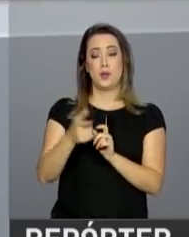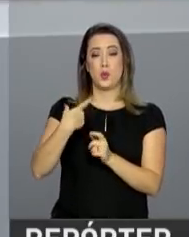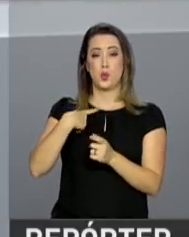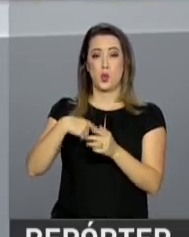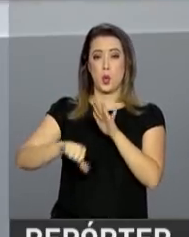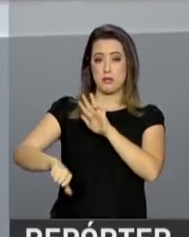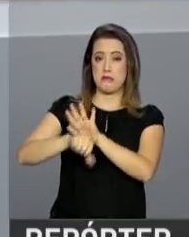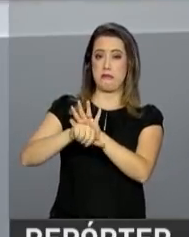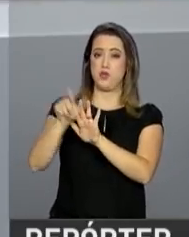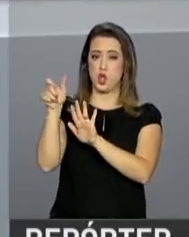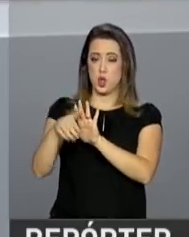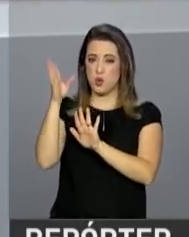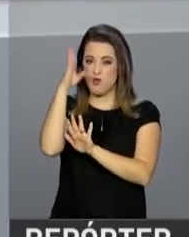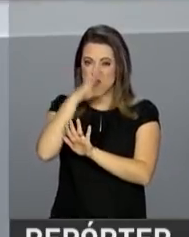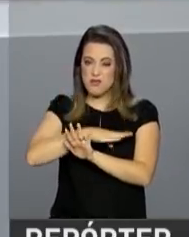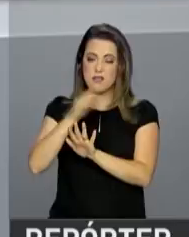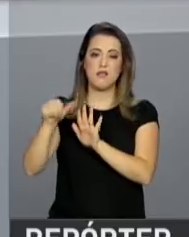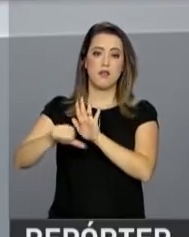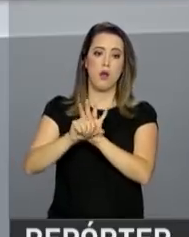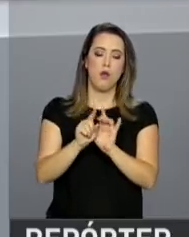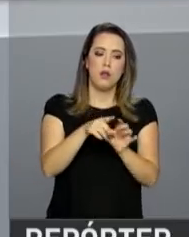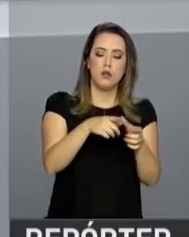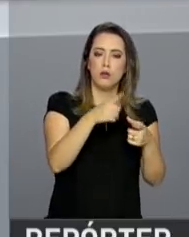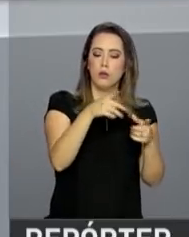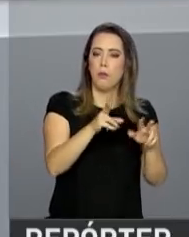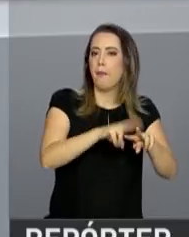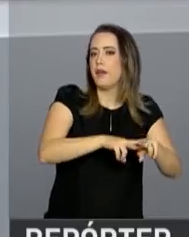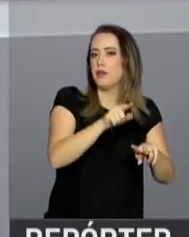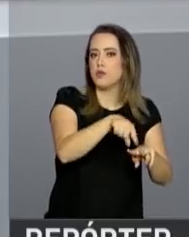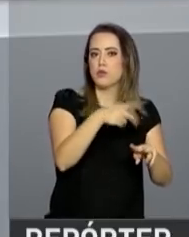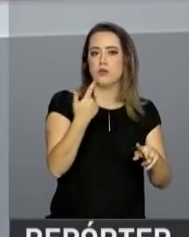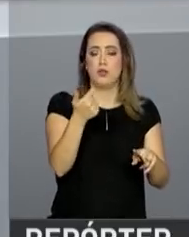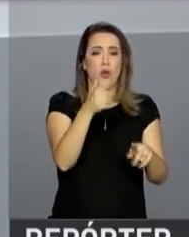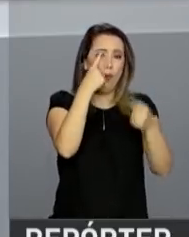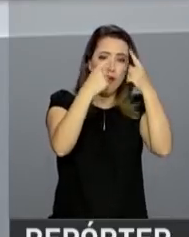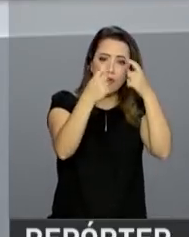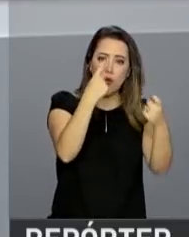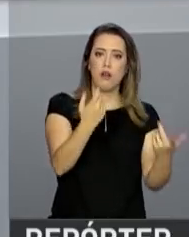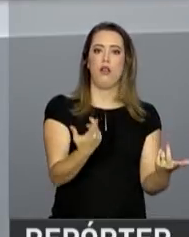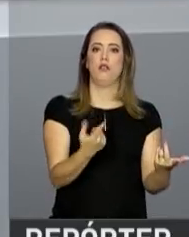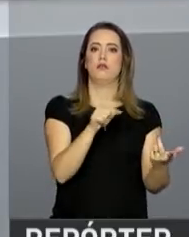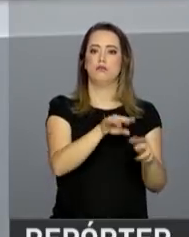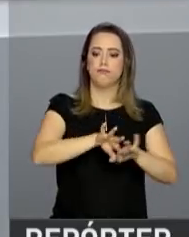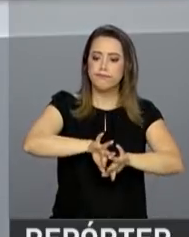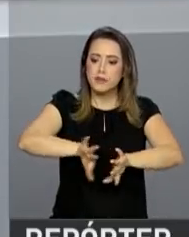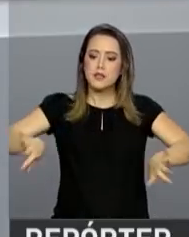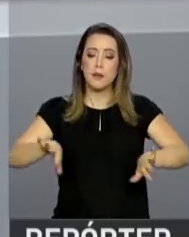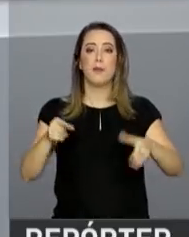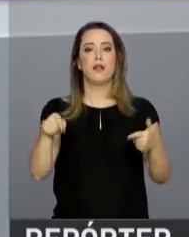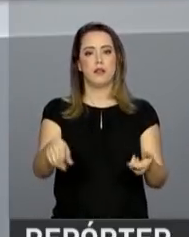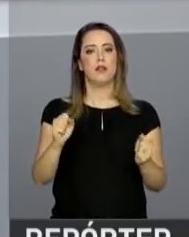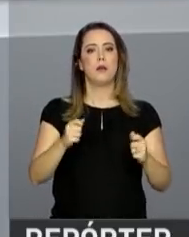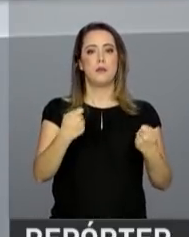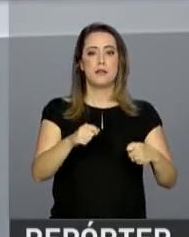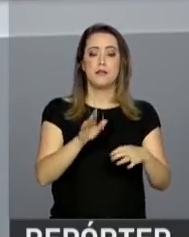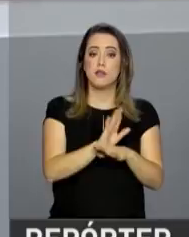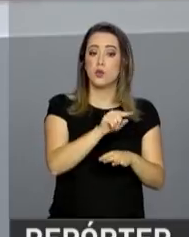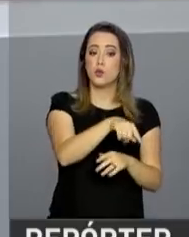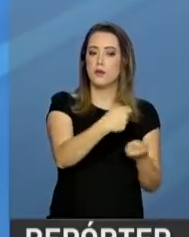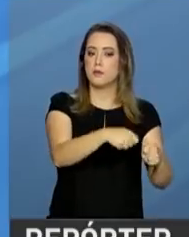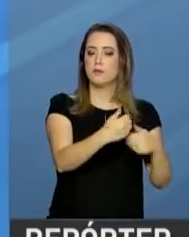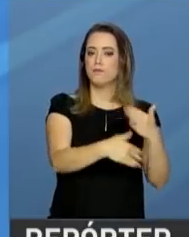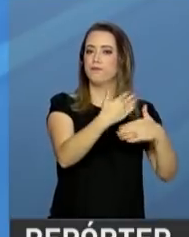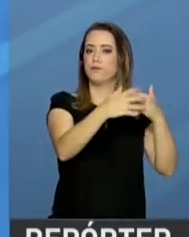de presos em excedentes ou não violentos e é dever do estado ajudar aqueles que podem ser recuperados